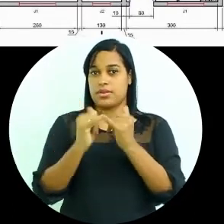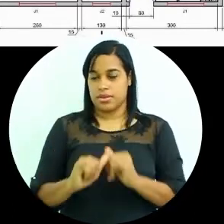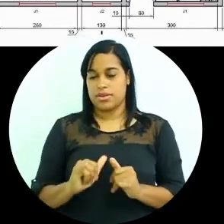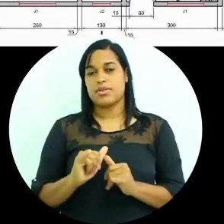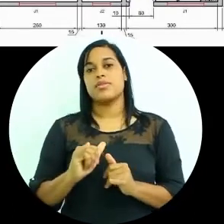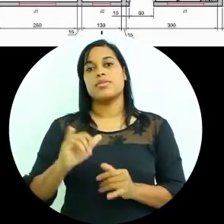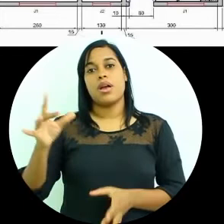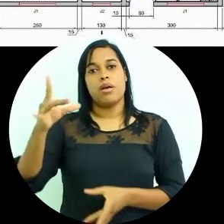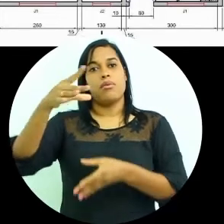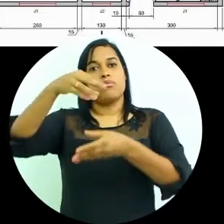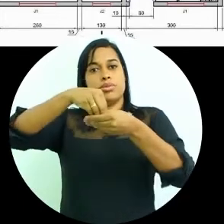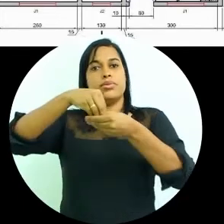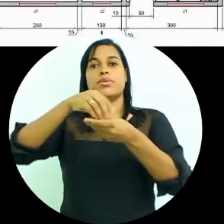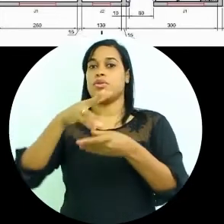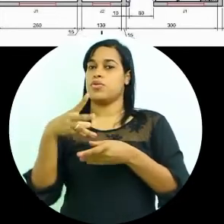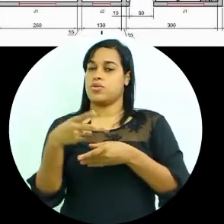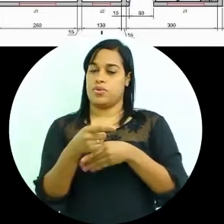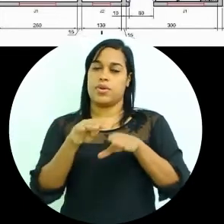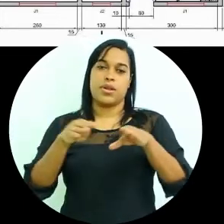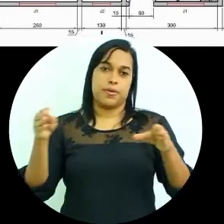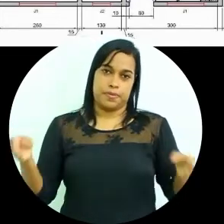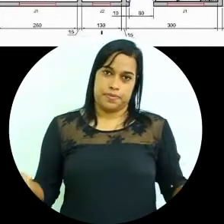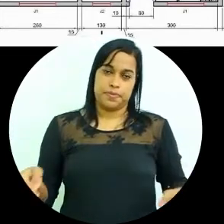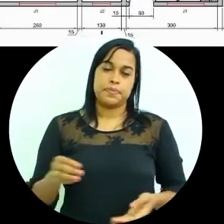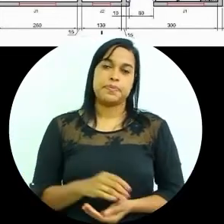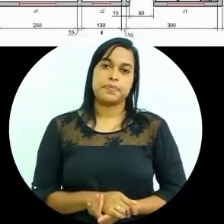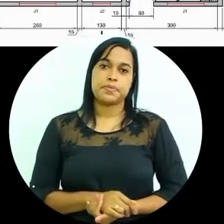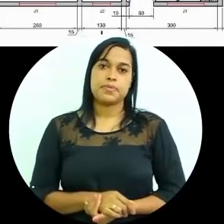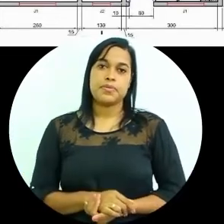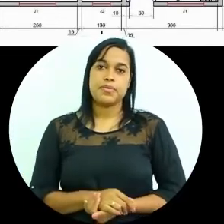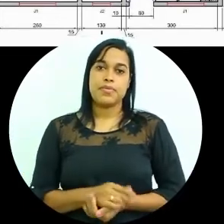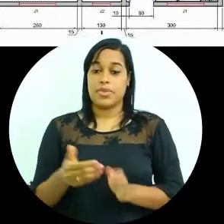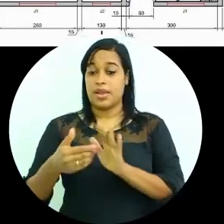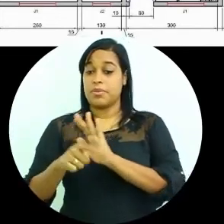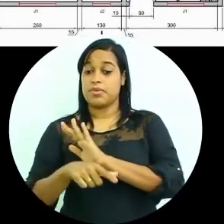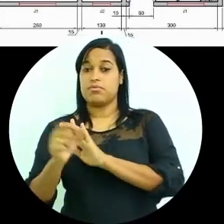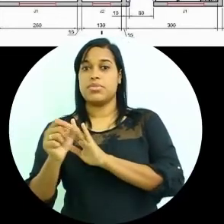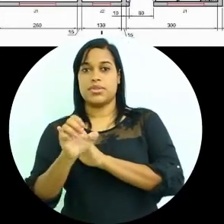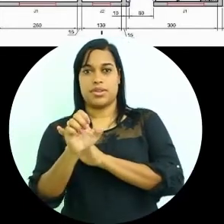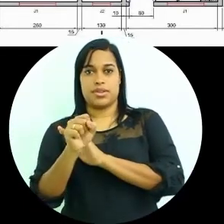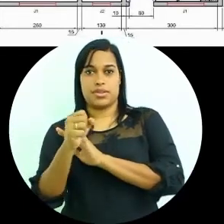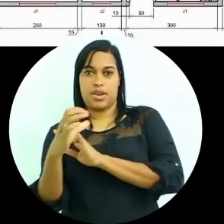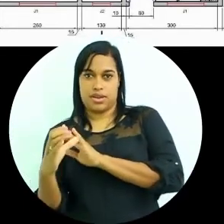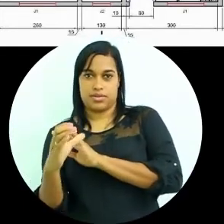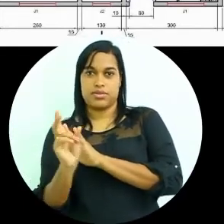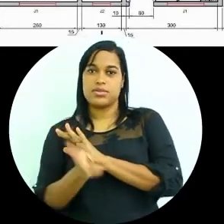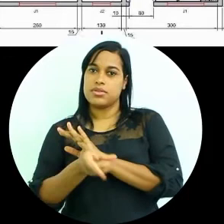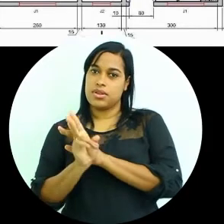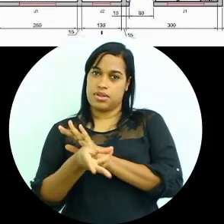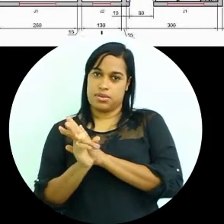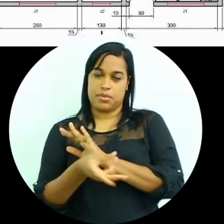linhas, unindo toda a alvenaria. E para sair do comando, ESC.